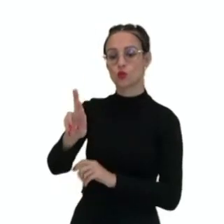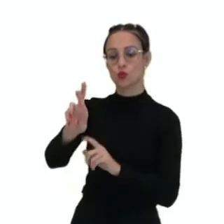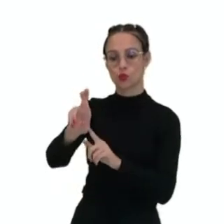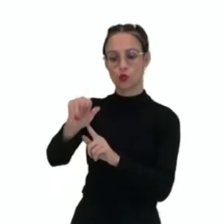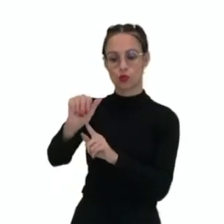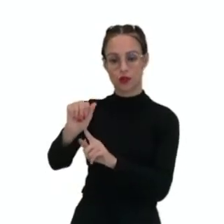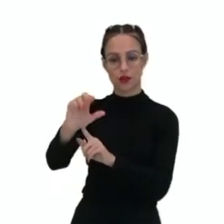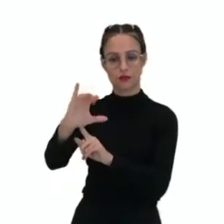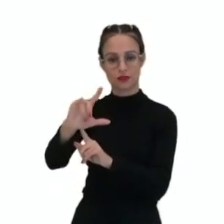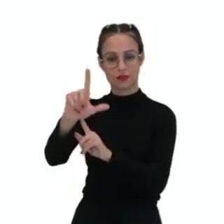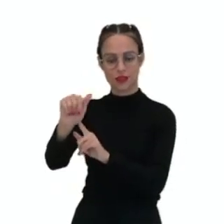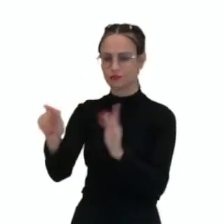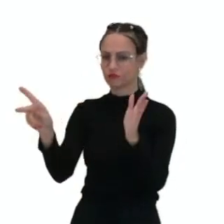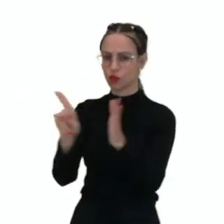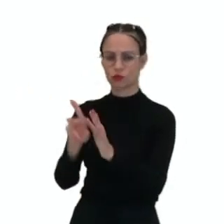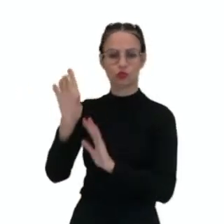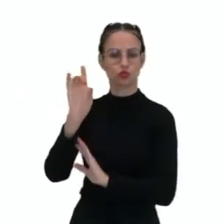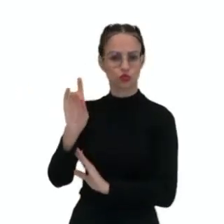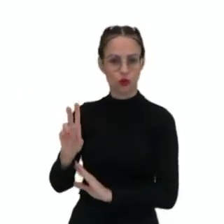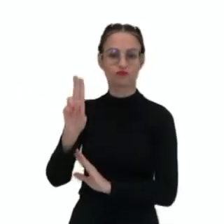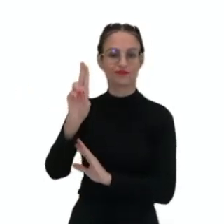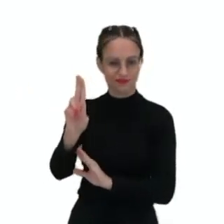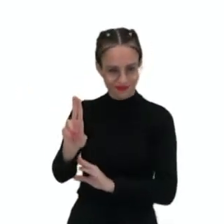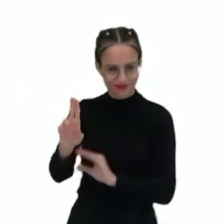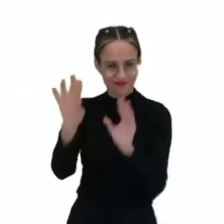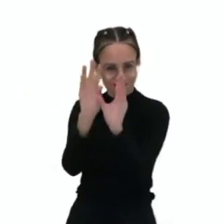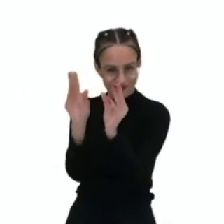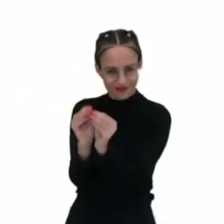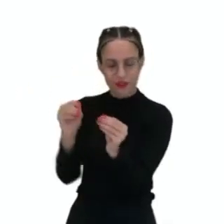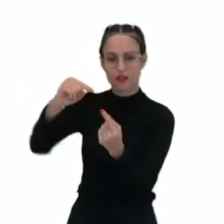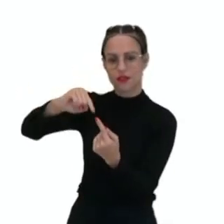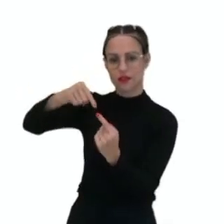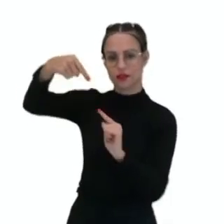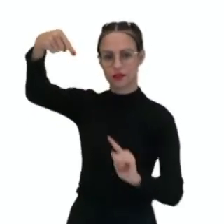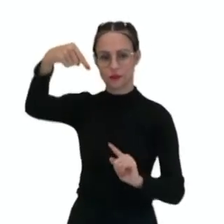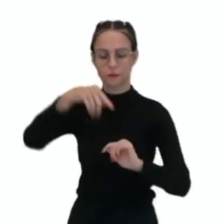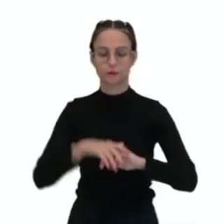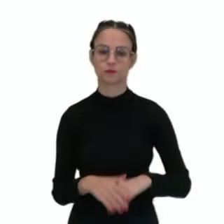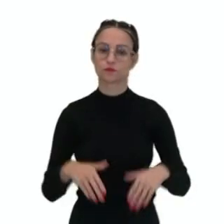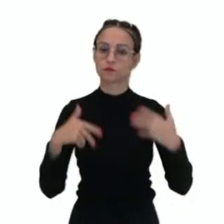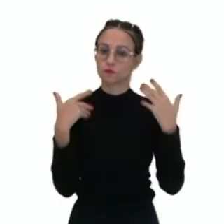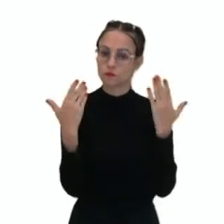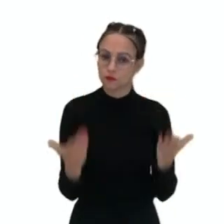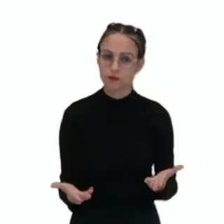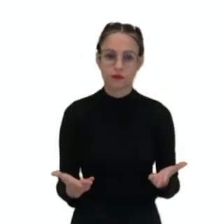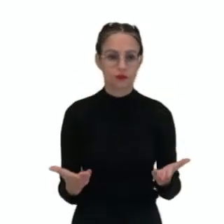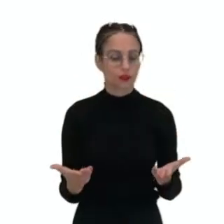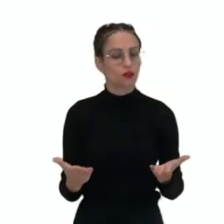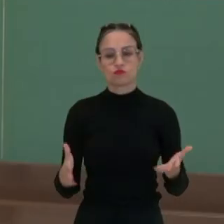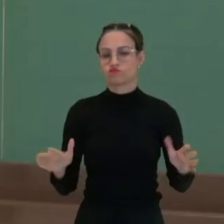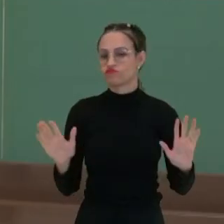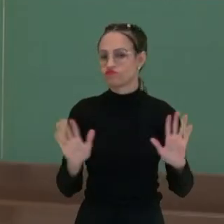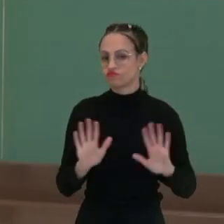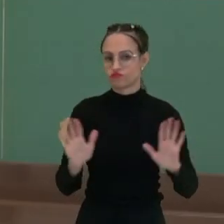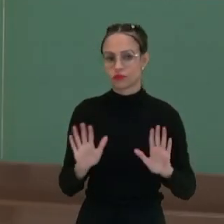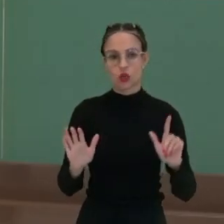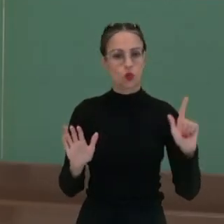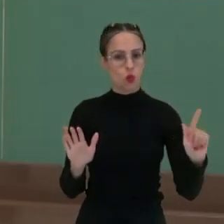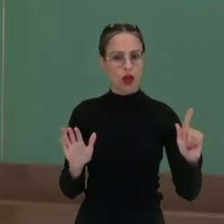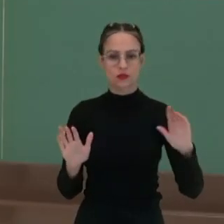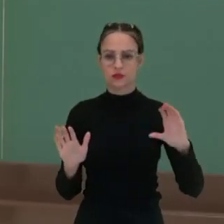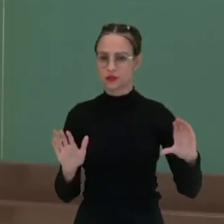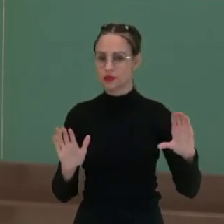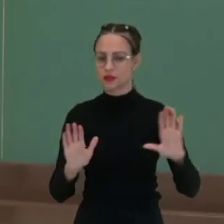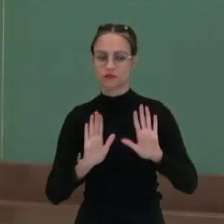uracila é exclusiva do RNA. Então, no caso, a gente não vai mexer com guanina e